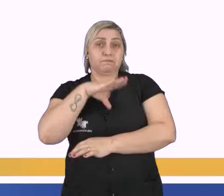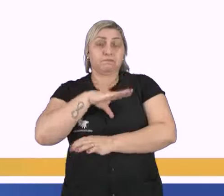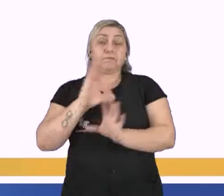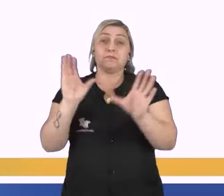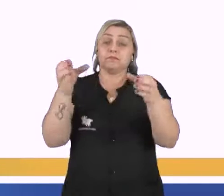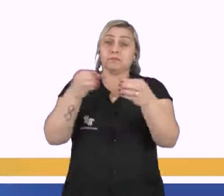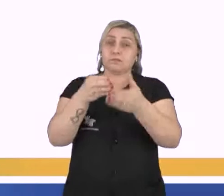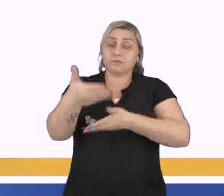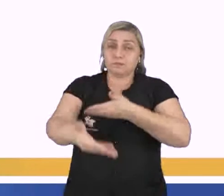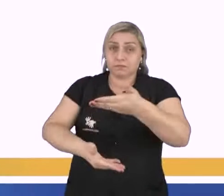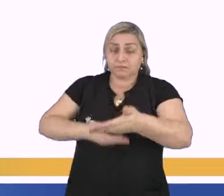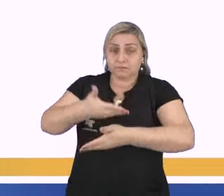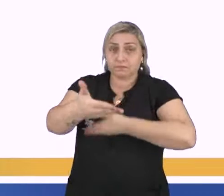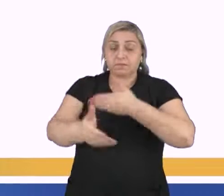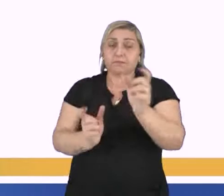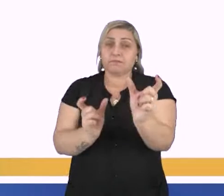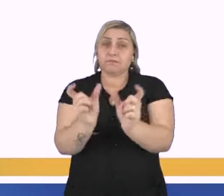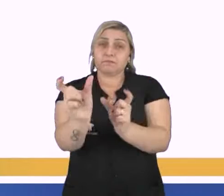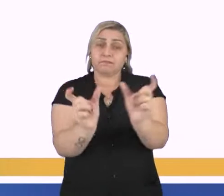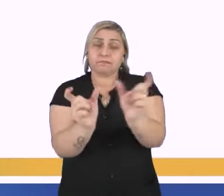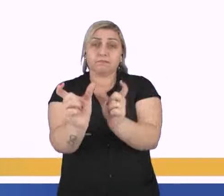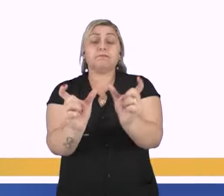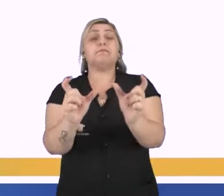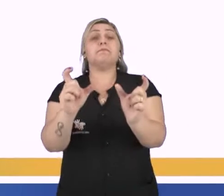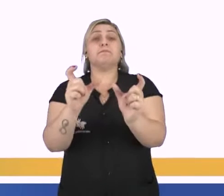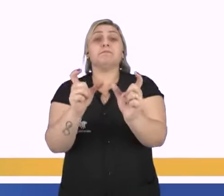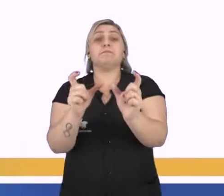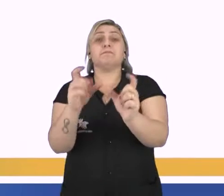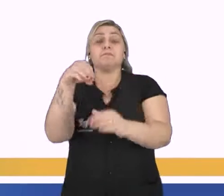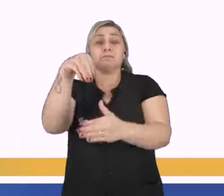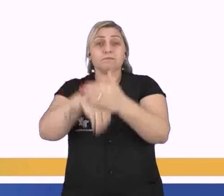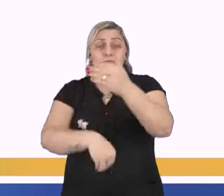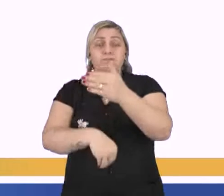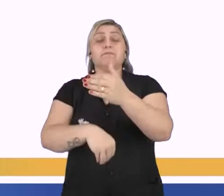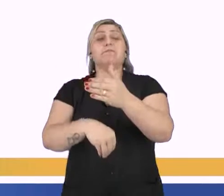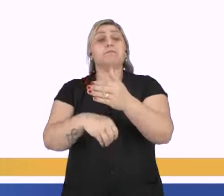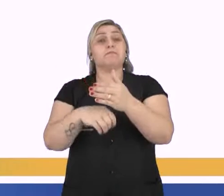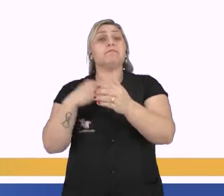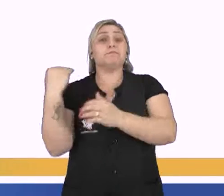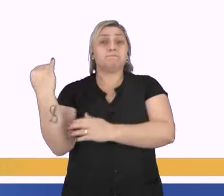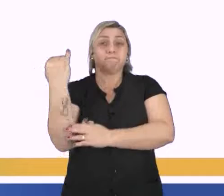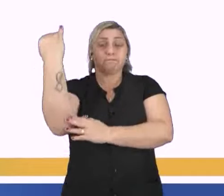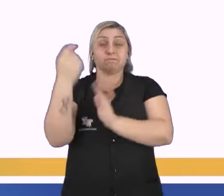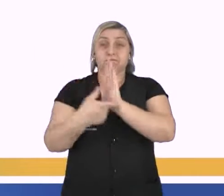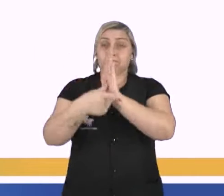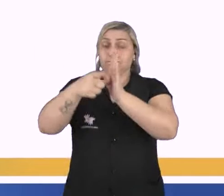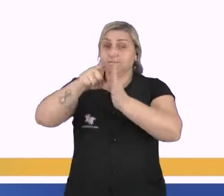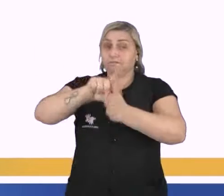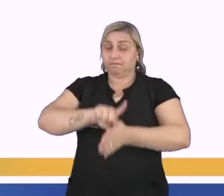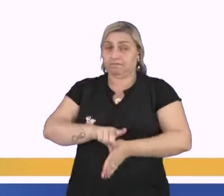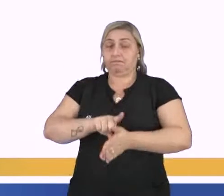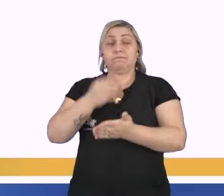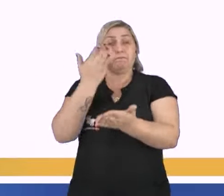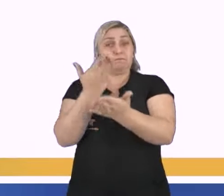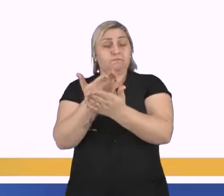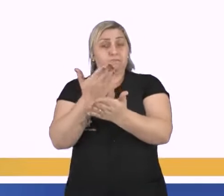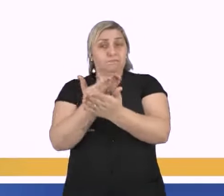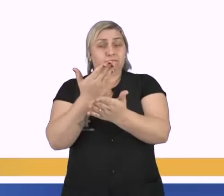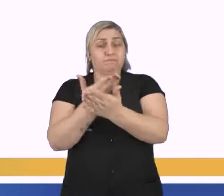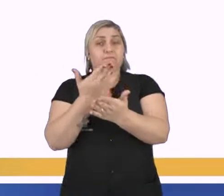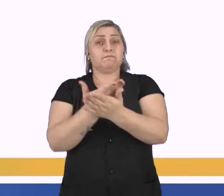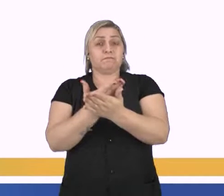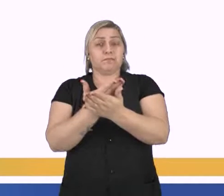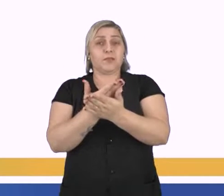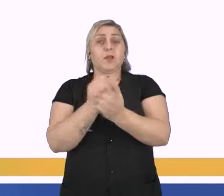conjunto das relações que as palavras estabelecem entre si, é necessário, antes de tudo, estudarmos a